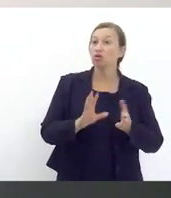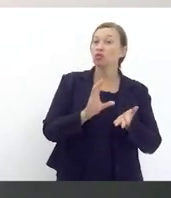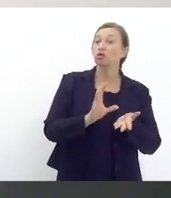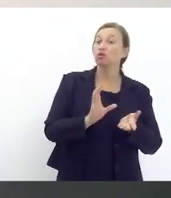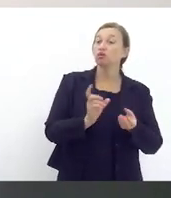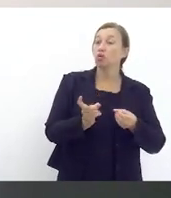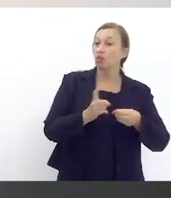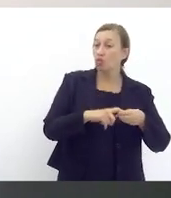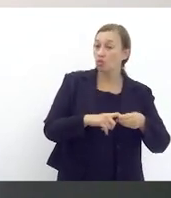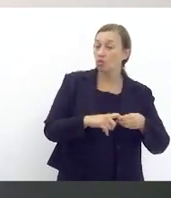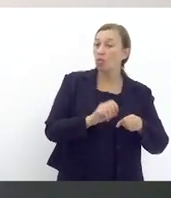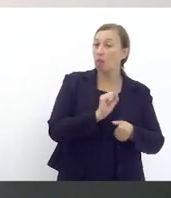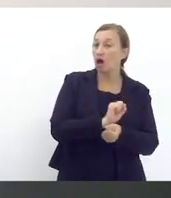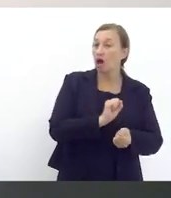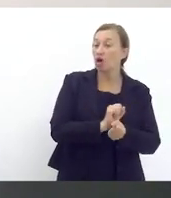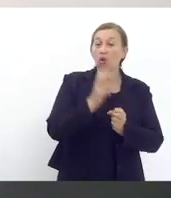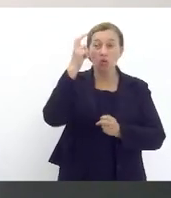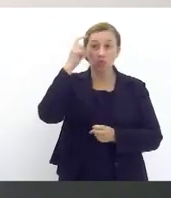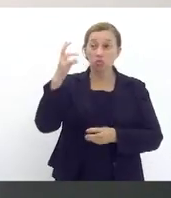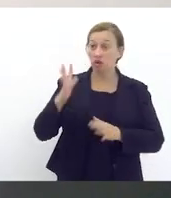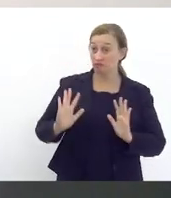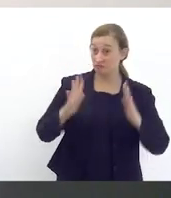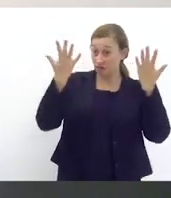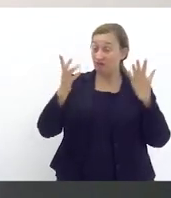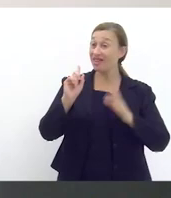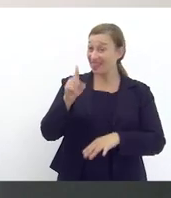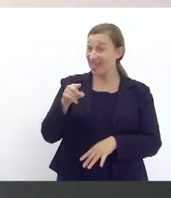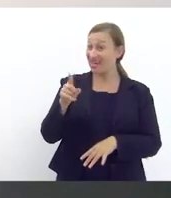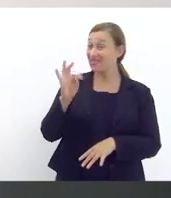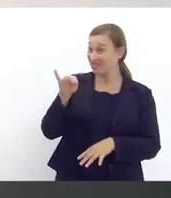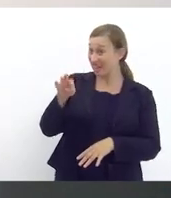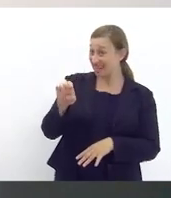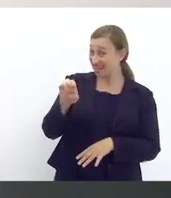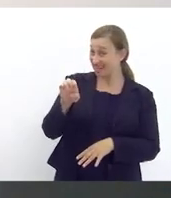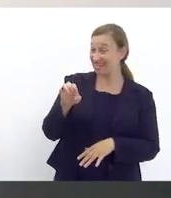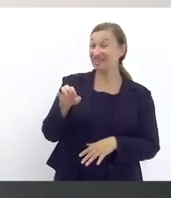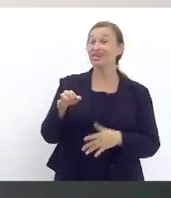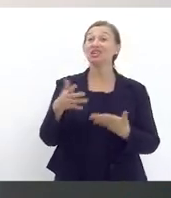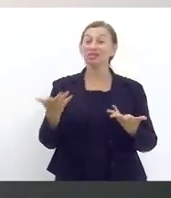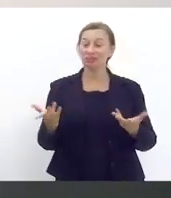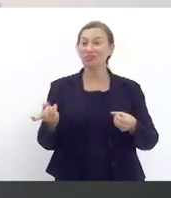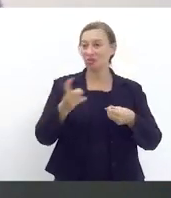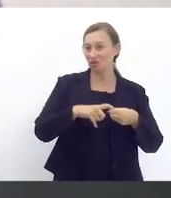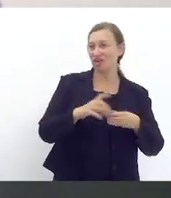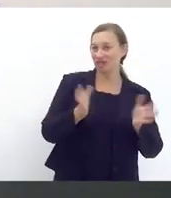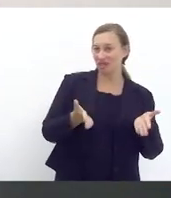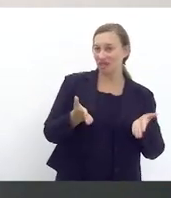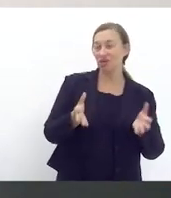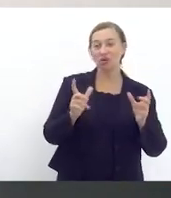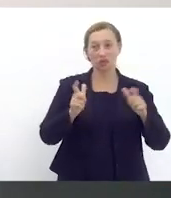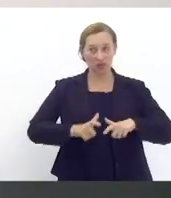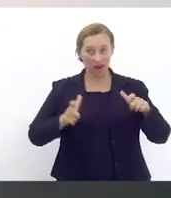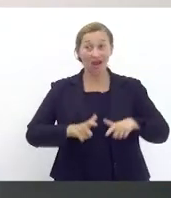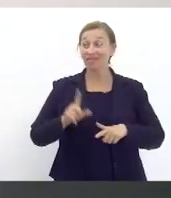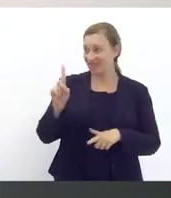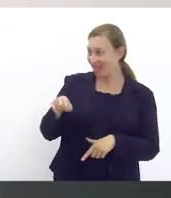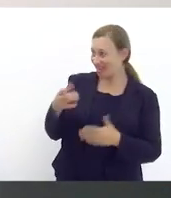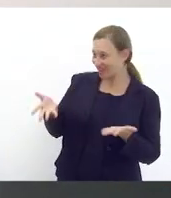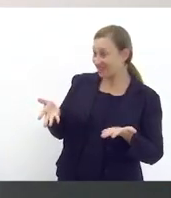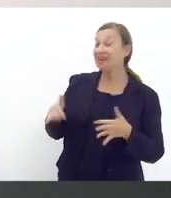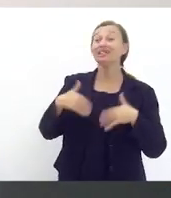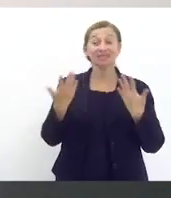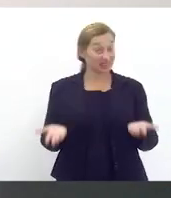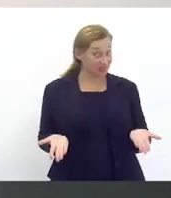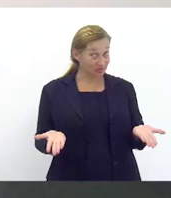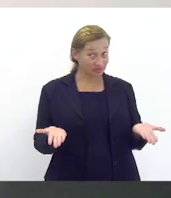parados do cultura Viva nefred destravando os convênios por exemplo aqui da rede local não é isso então